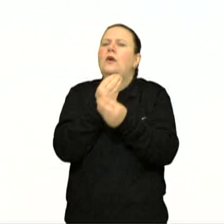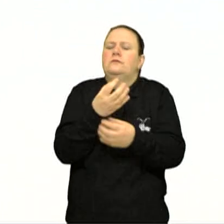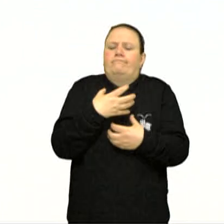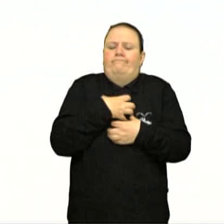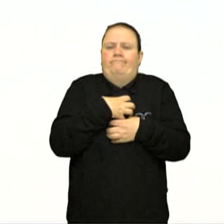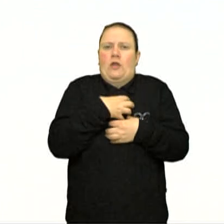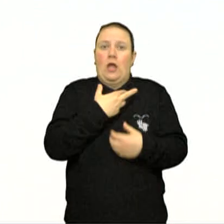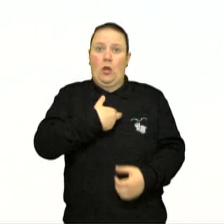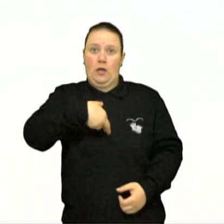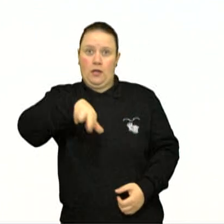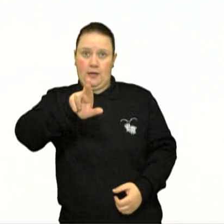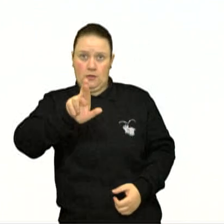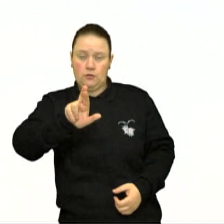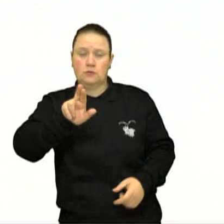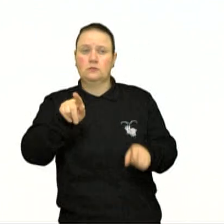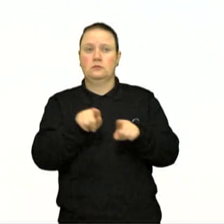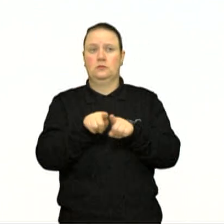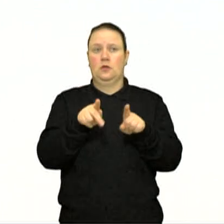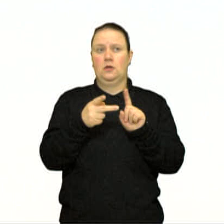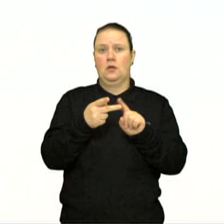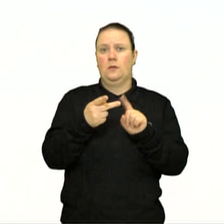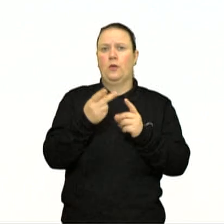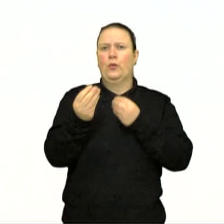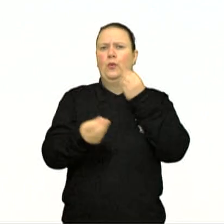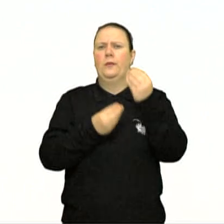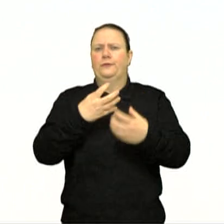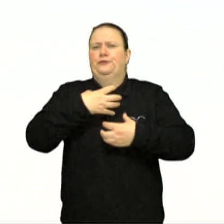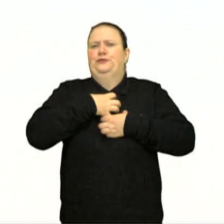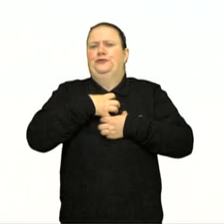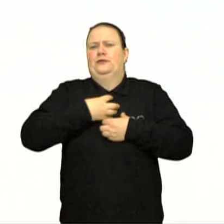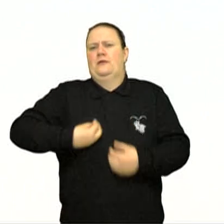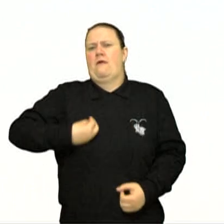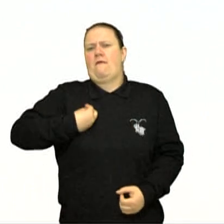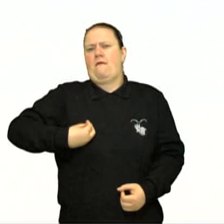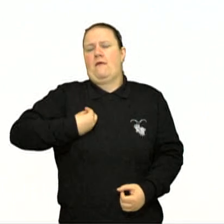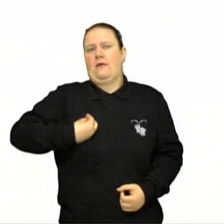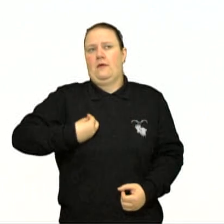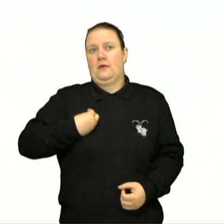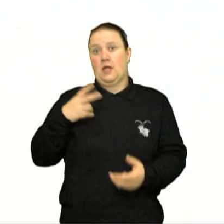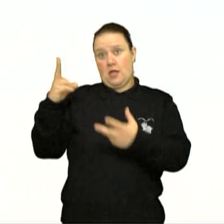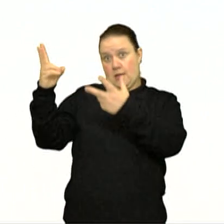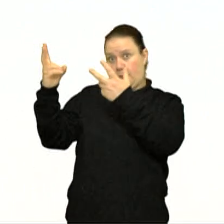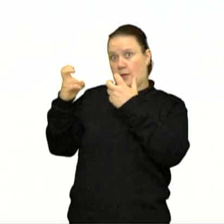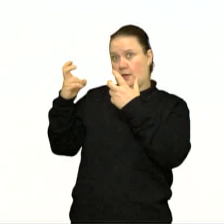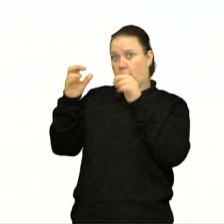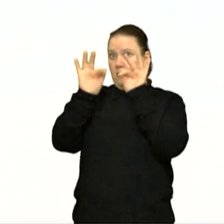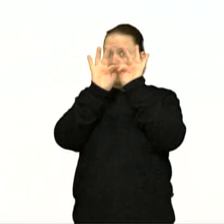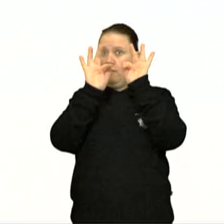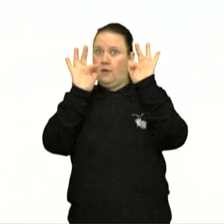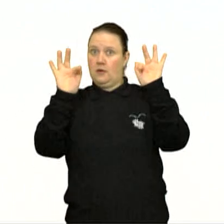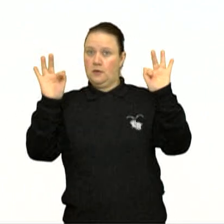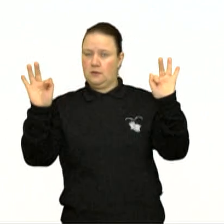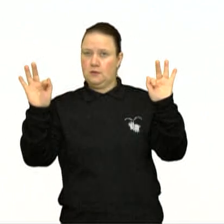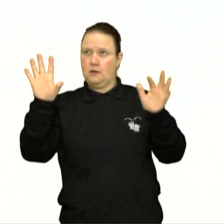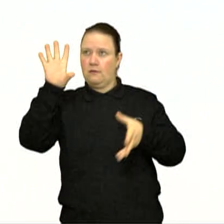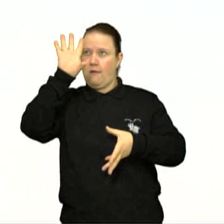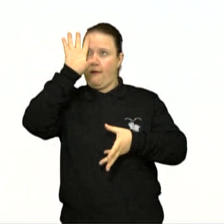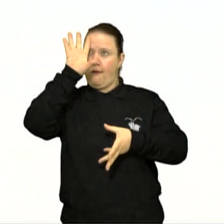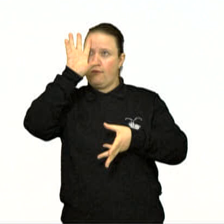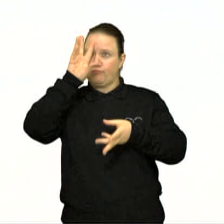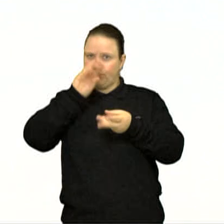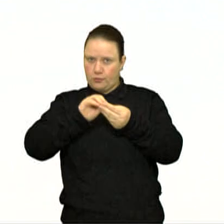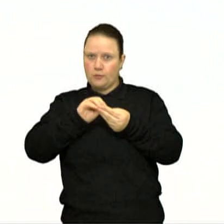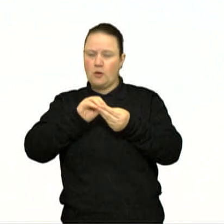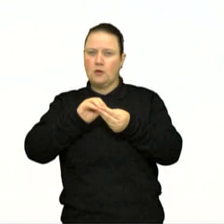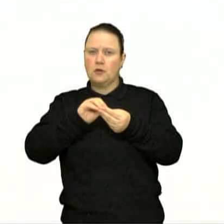de uma religião, por que ele pode ser entendido como um modo de vida? Então vamos analisar esta frase, né, e vamos, após essa leitura e